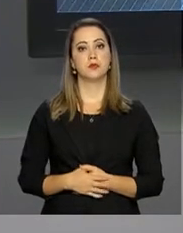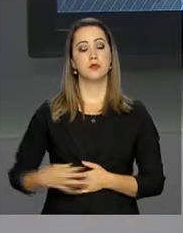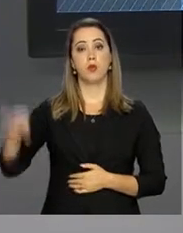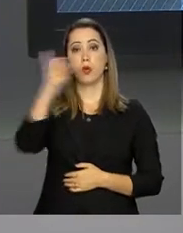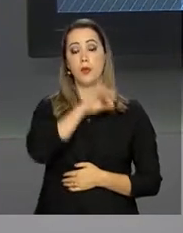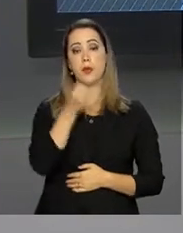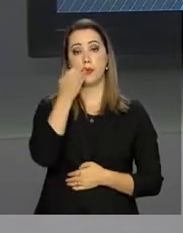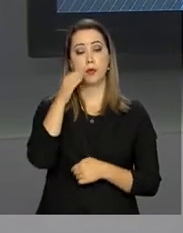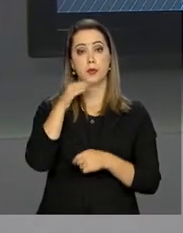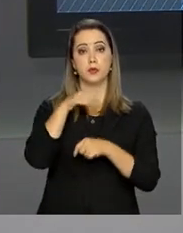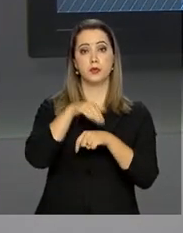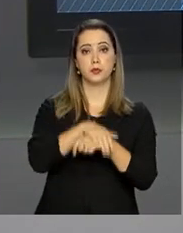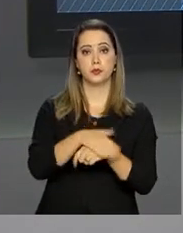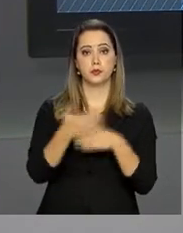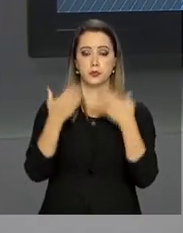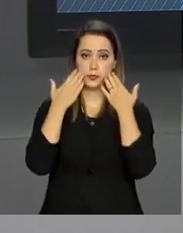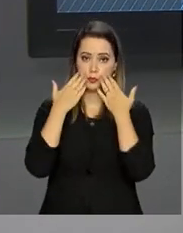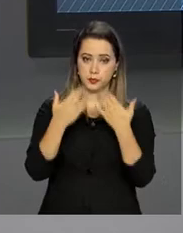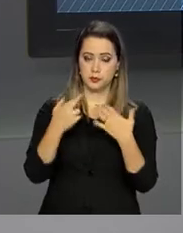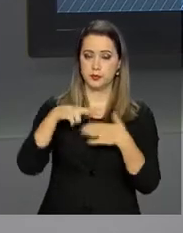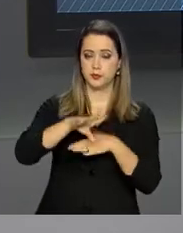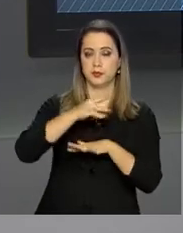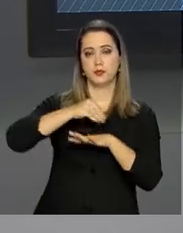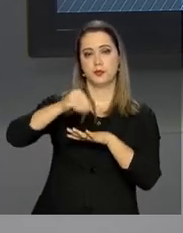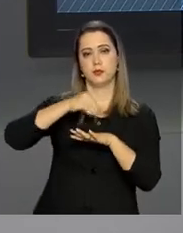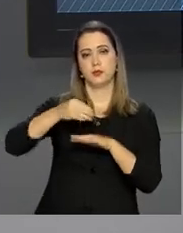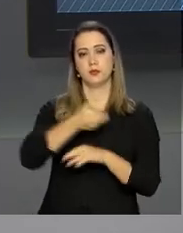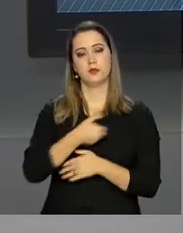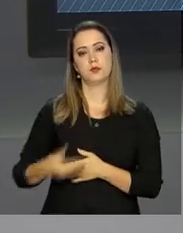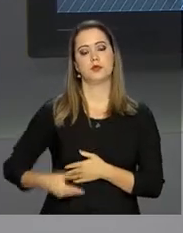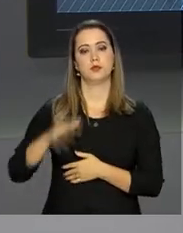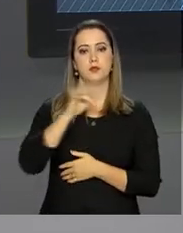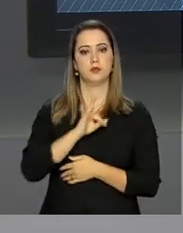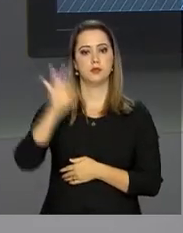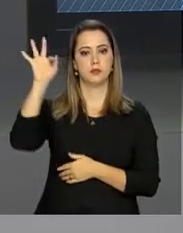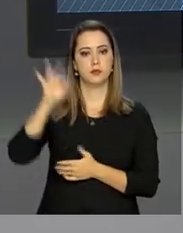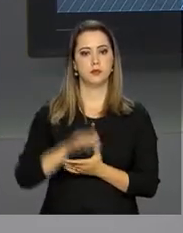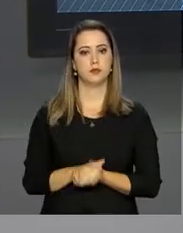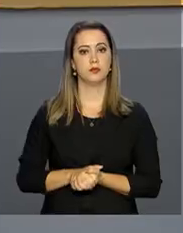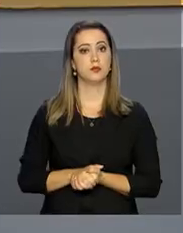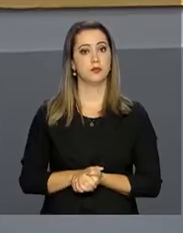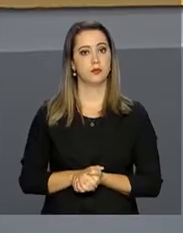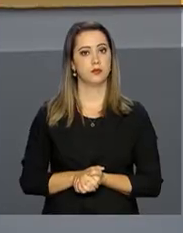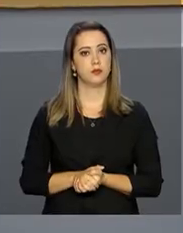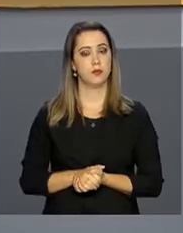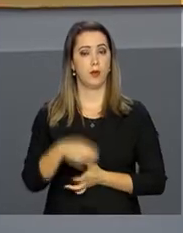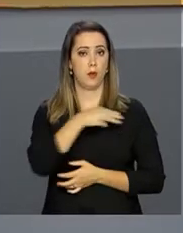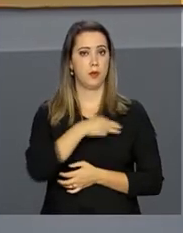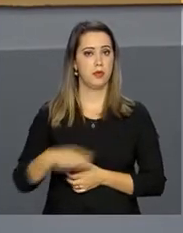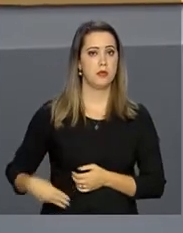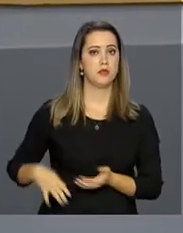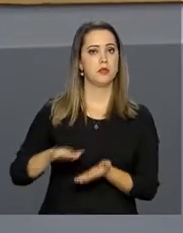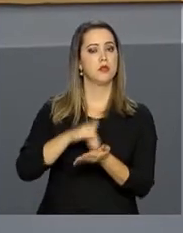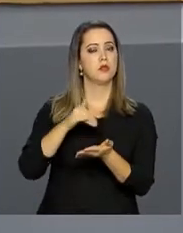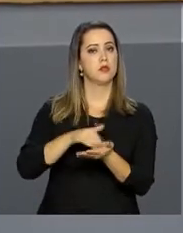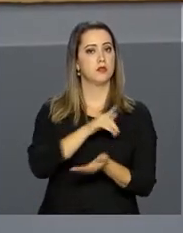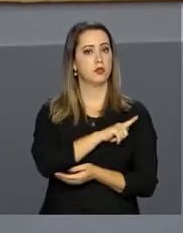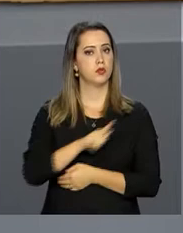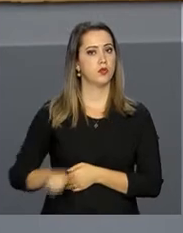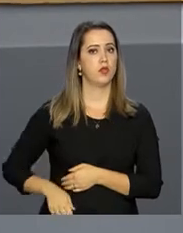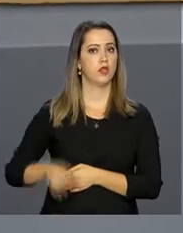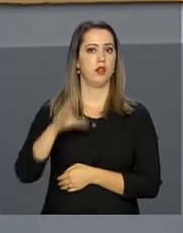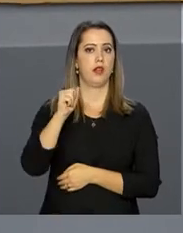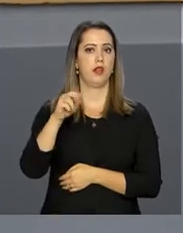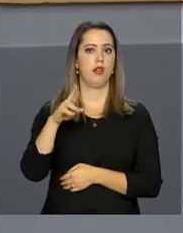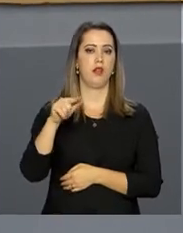Olá, boa noite. Estamos de volta com o repórter NBR e as notícias do governo federal. O ministro da Secretaria de Governo, Carlos